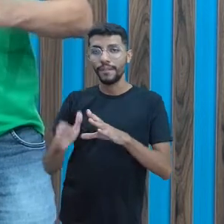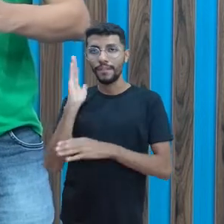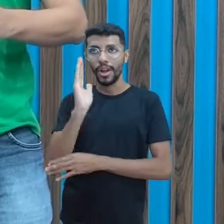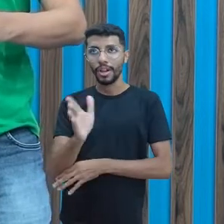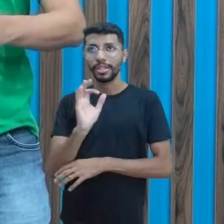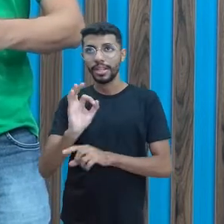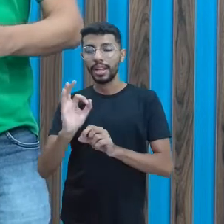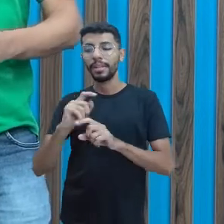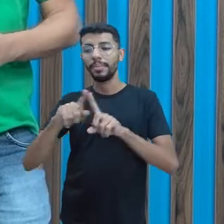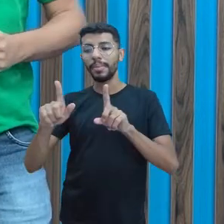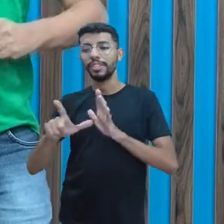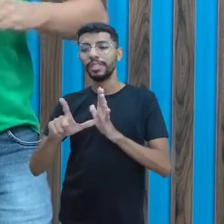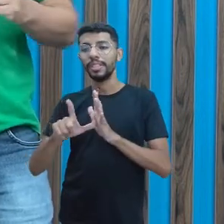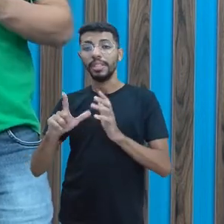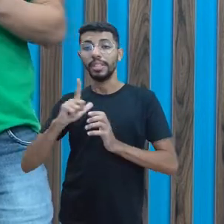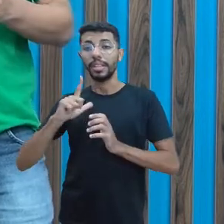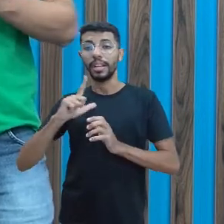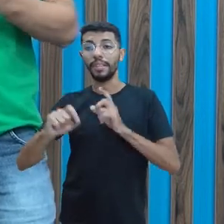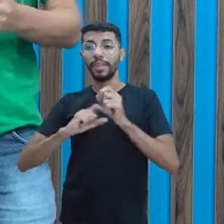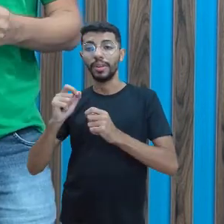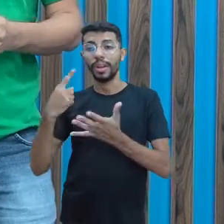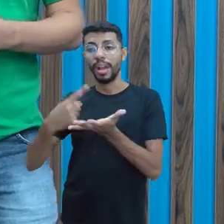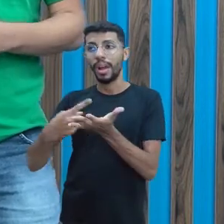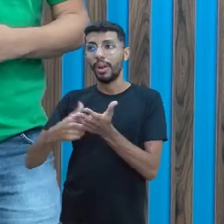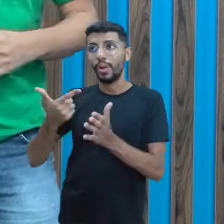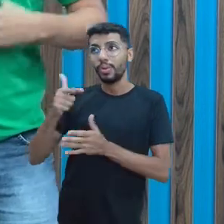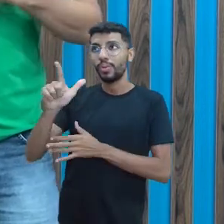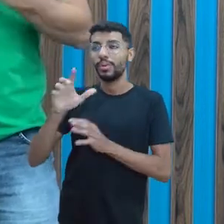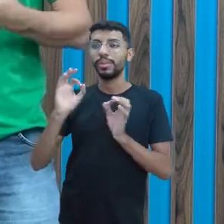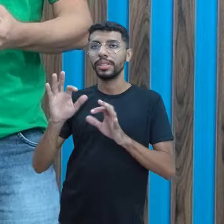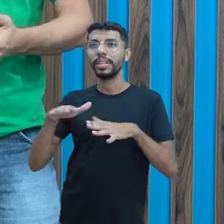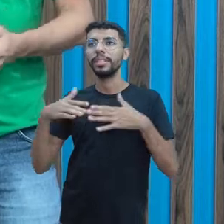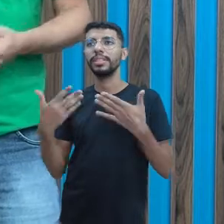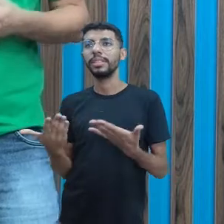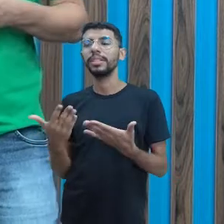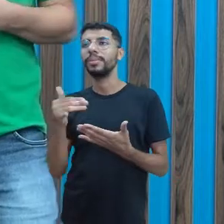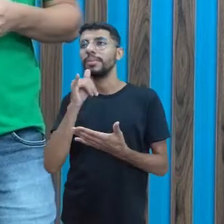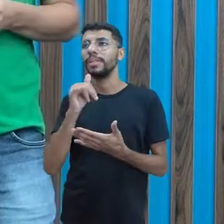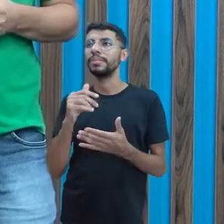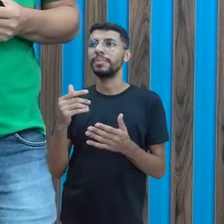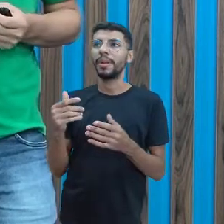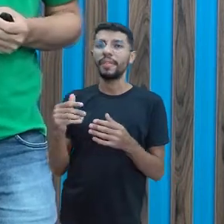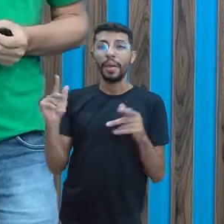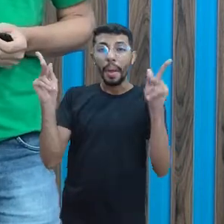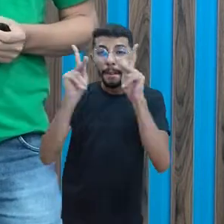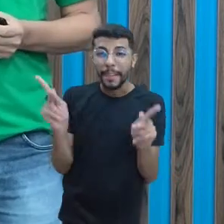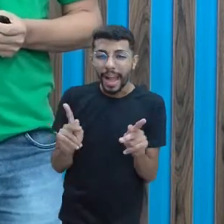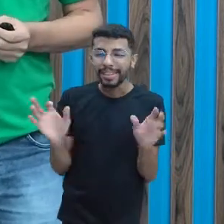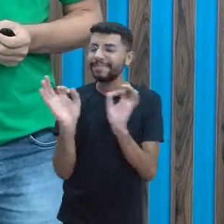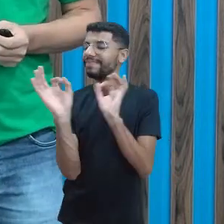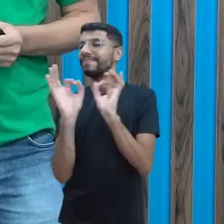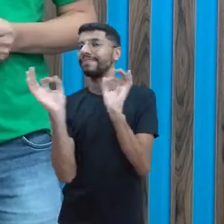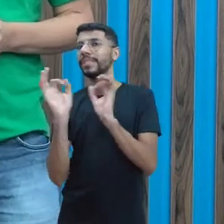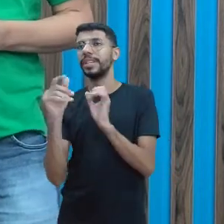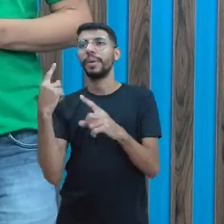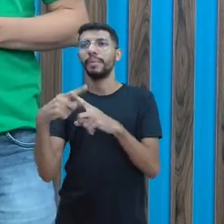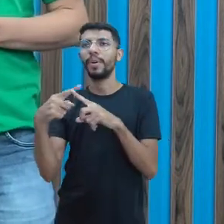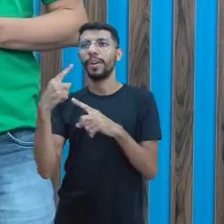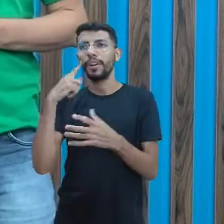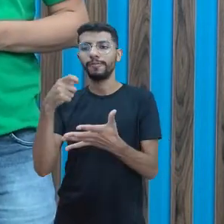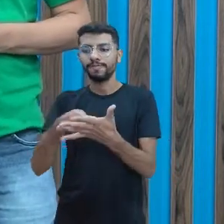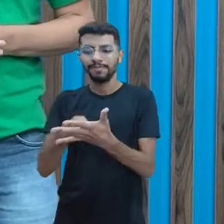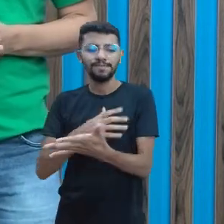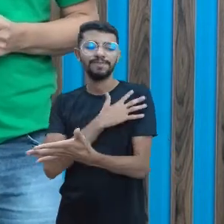um outro acordo. Mesmo, enfim, isso não foi pacífico, né, porque a gente sabe que o setor linha dura ainda quis continuar no poder,